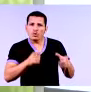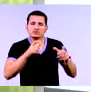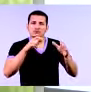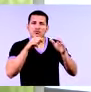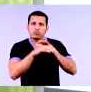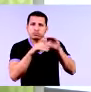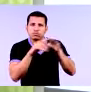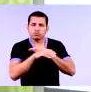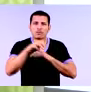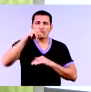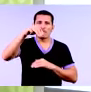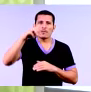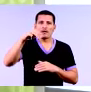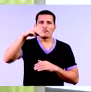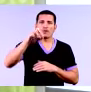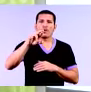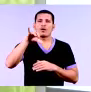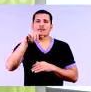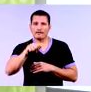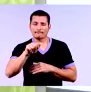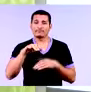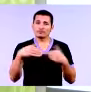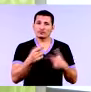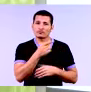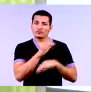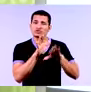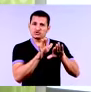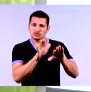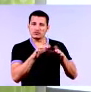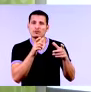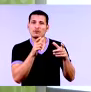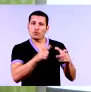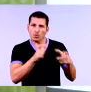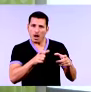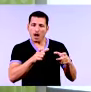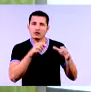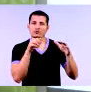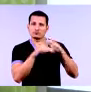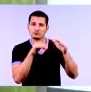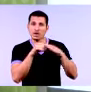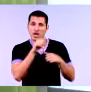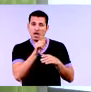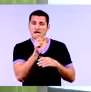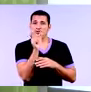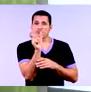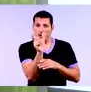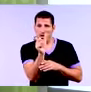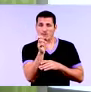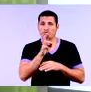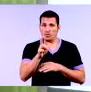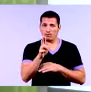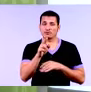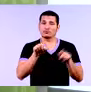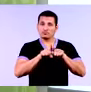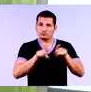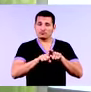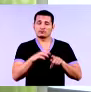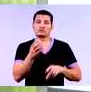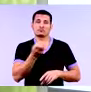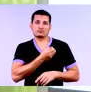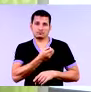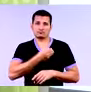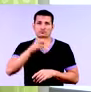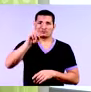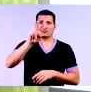a reserva de um espaço. Então você reserva um espaço e dá a ele um nome e dá a ele um valor.